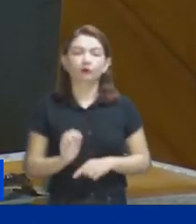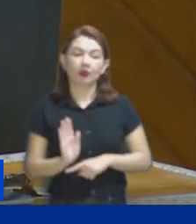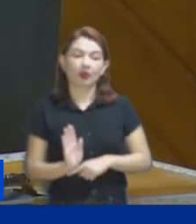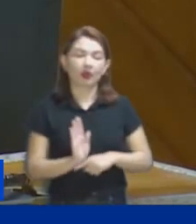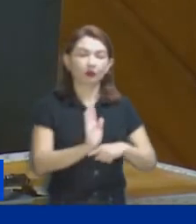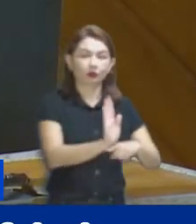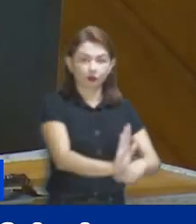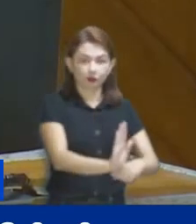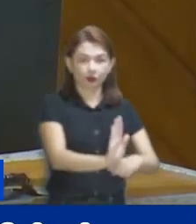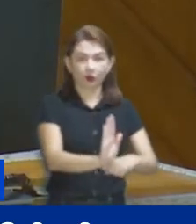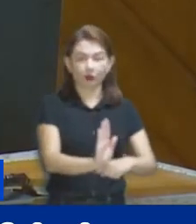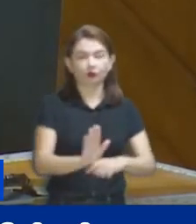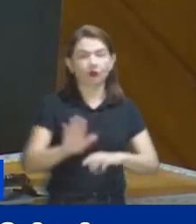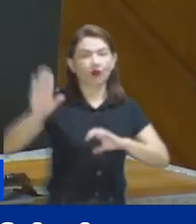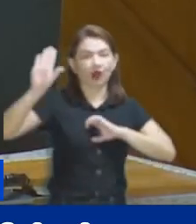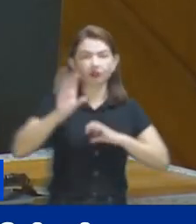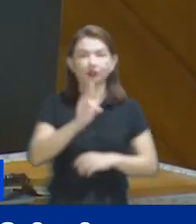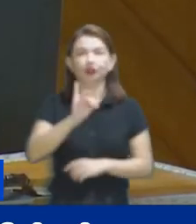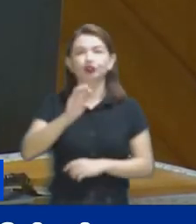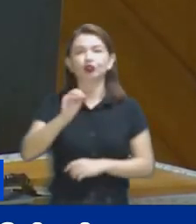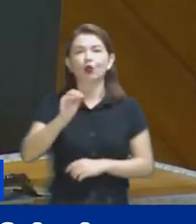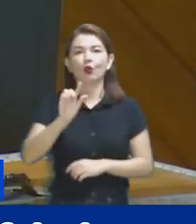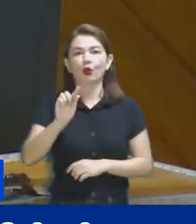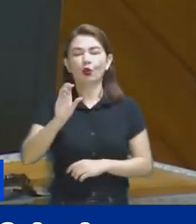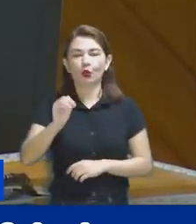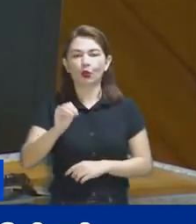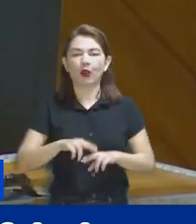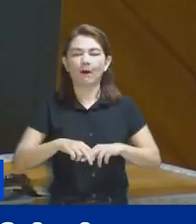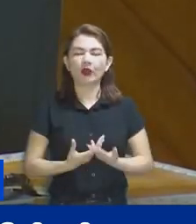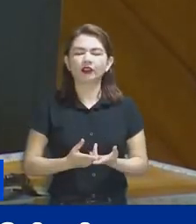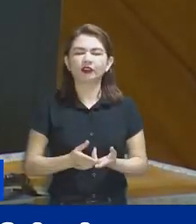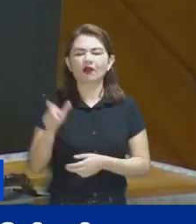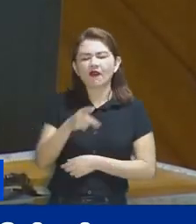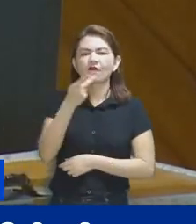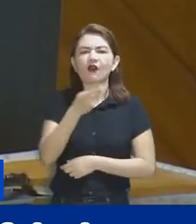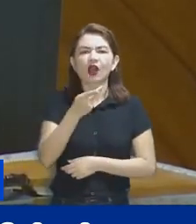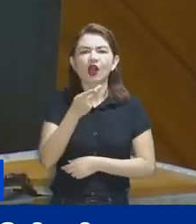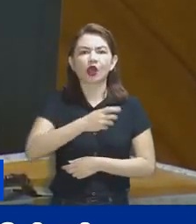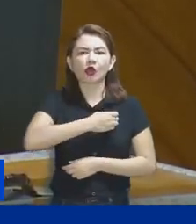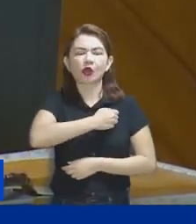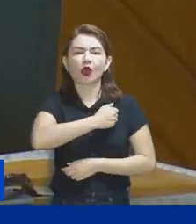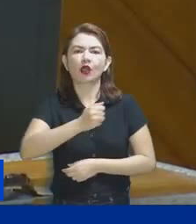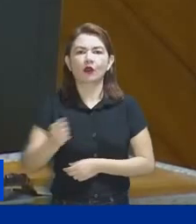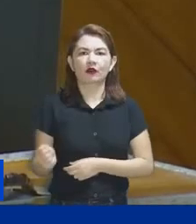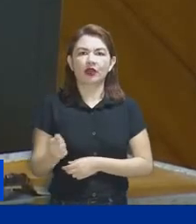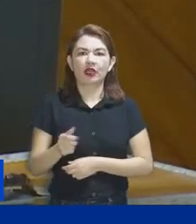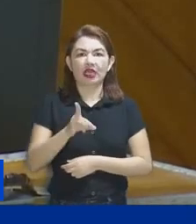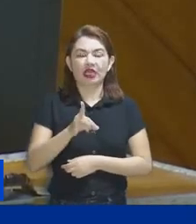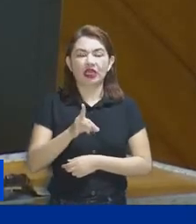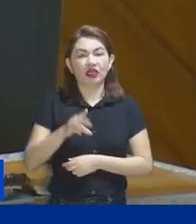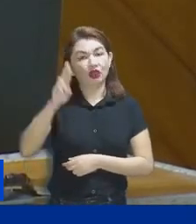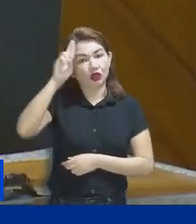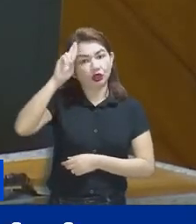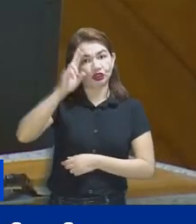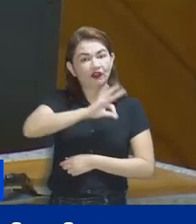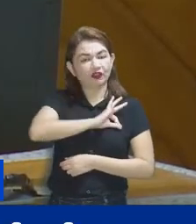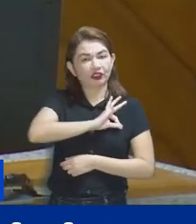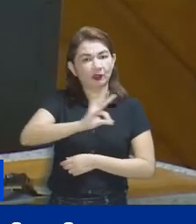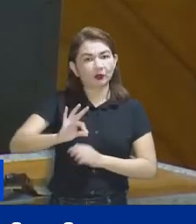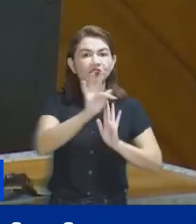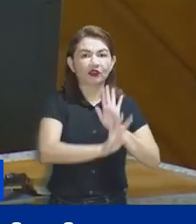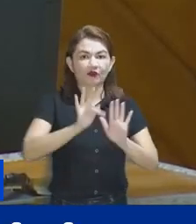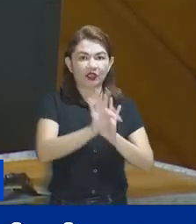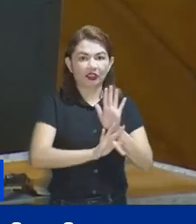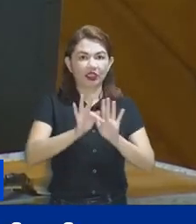Sênior. Após destacar o depoimento do delegado de Polícia Federal, que participou da ação, e de